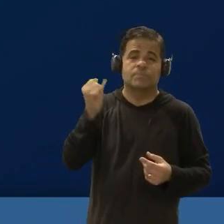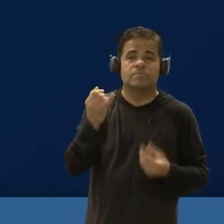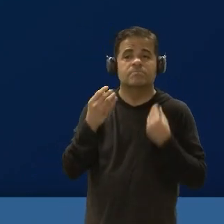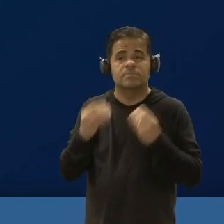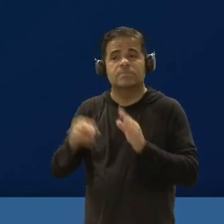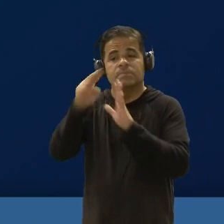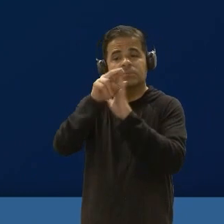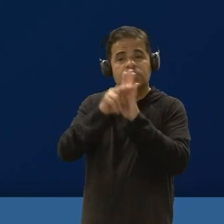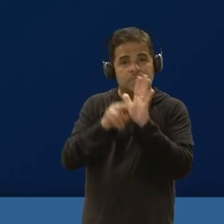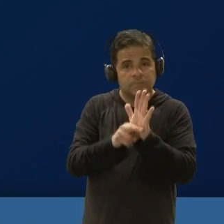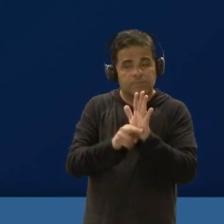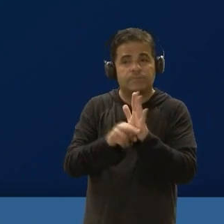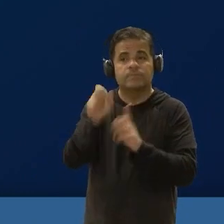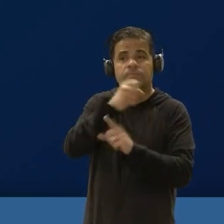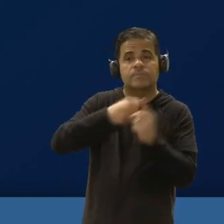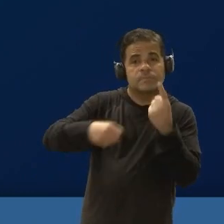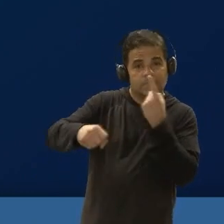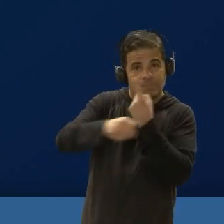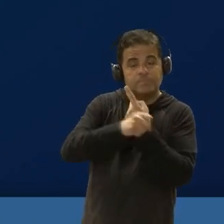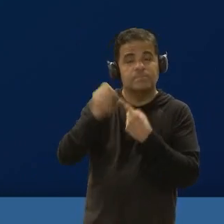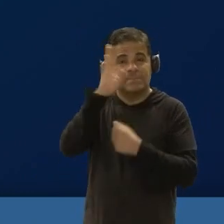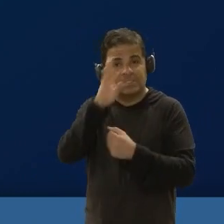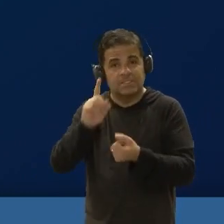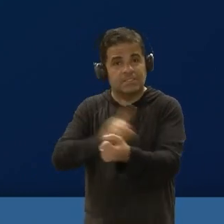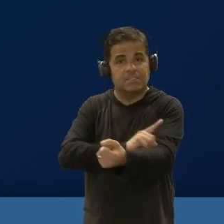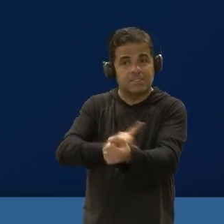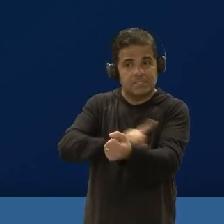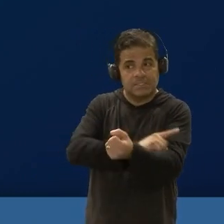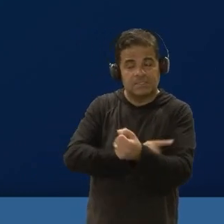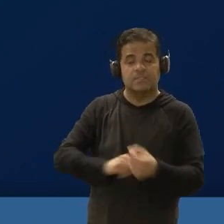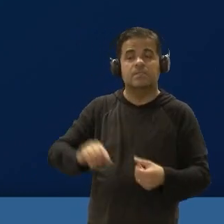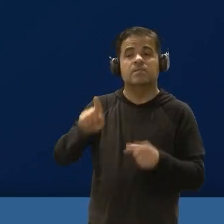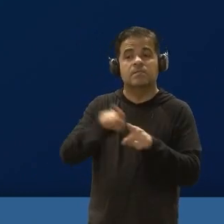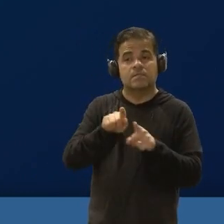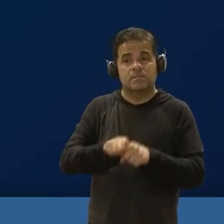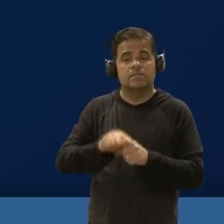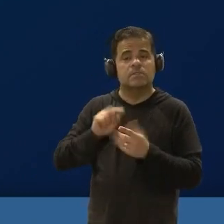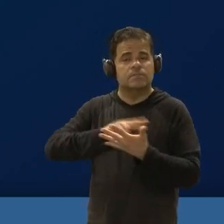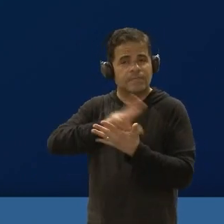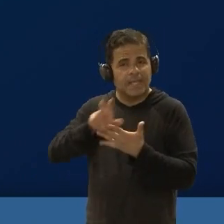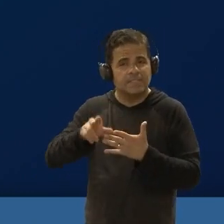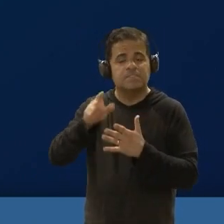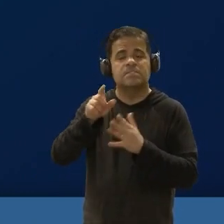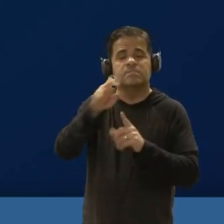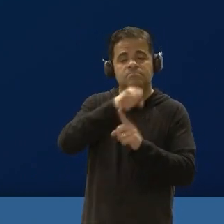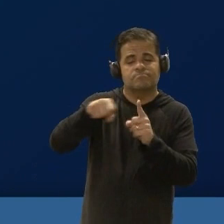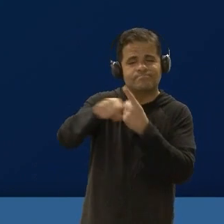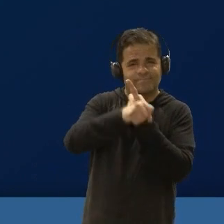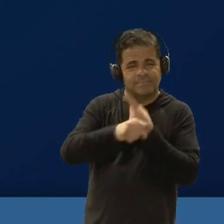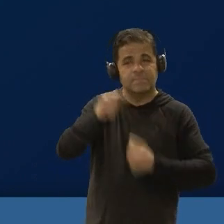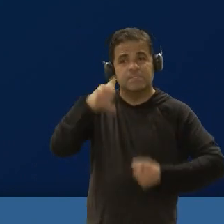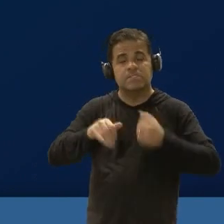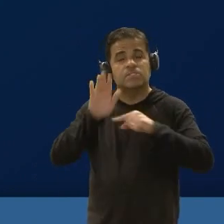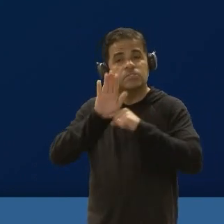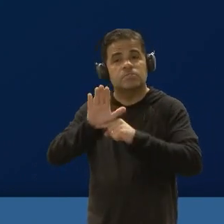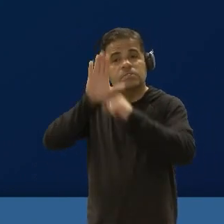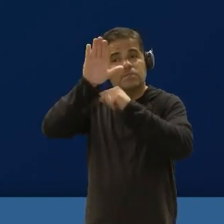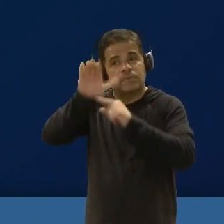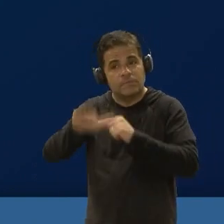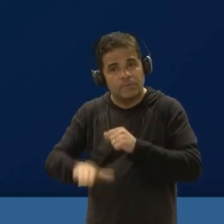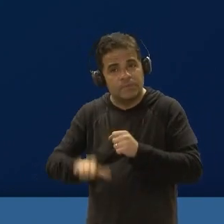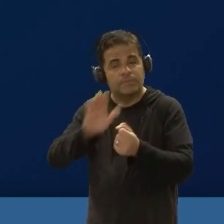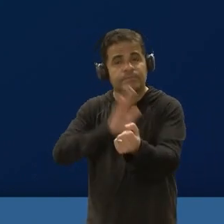na diretriz da Sociedade Brasileira de Diabetes, está na diretriz da American Diabetes Association, porque tem a redução da pressão arterial,